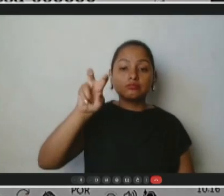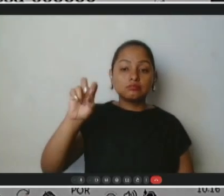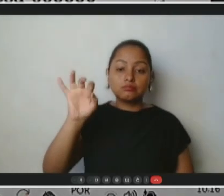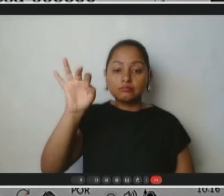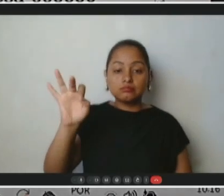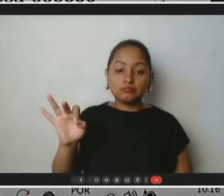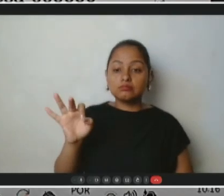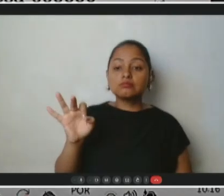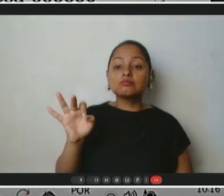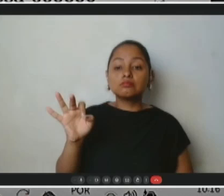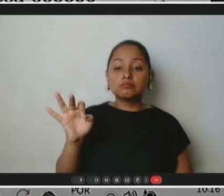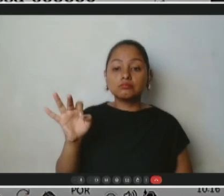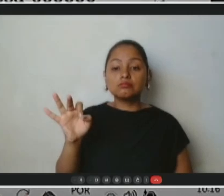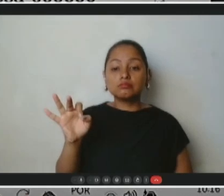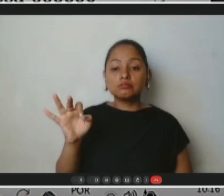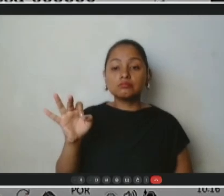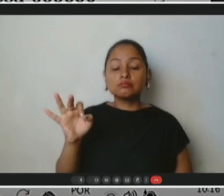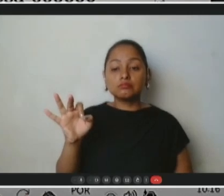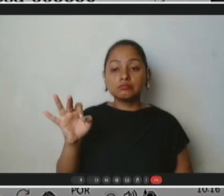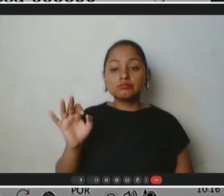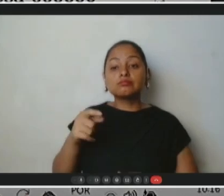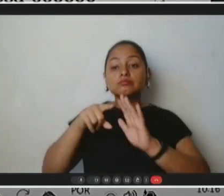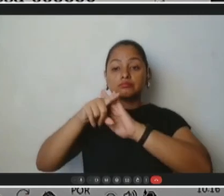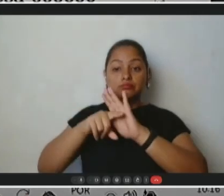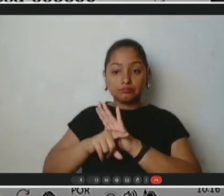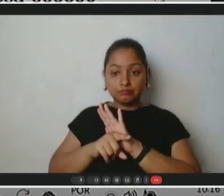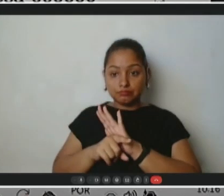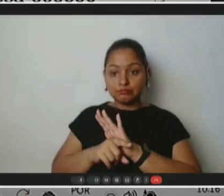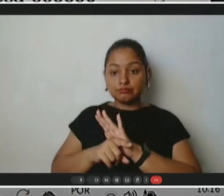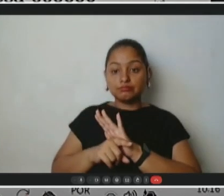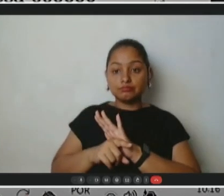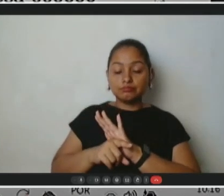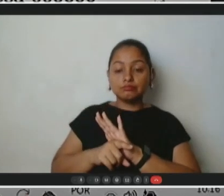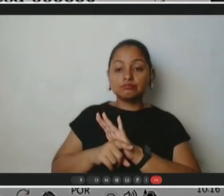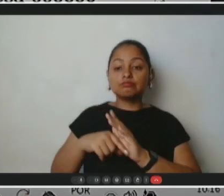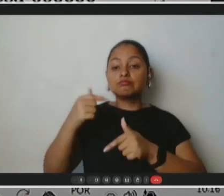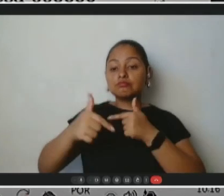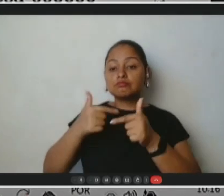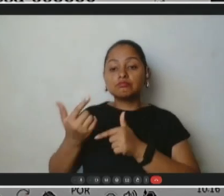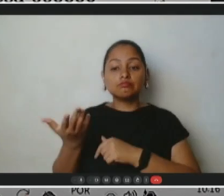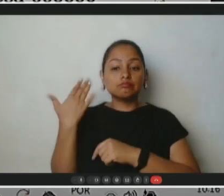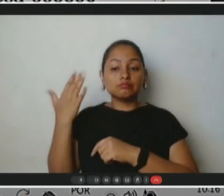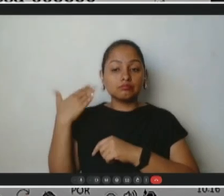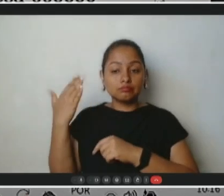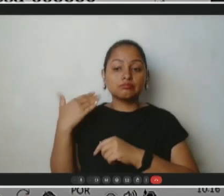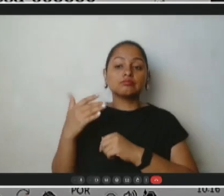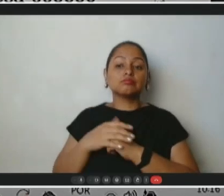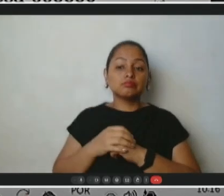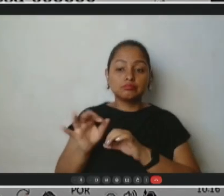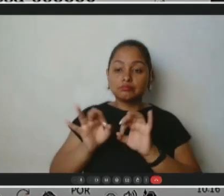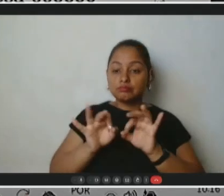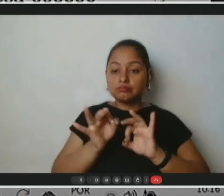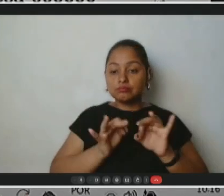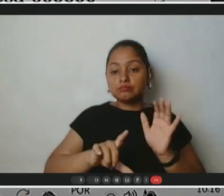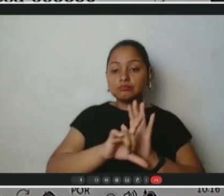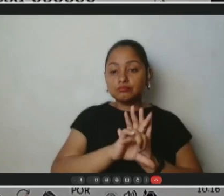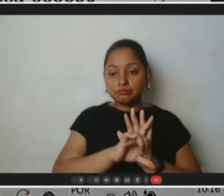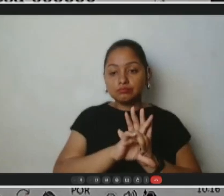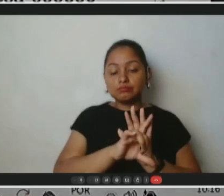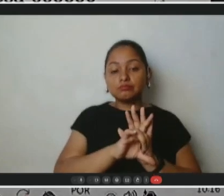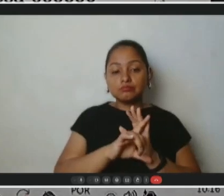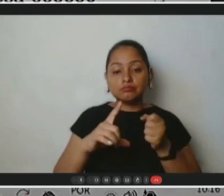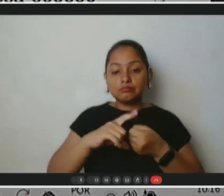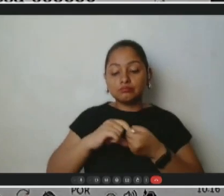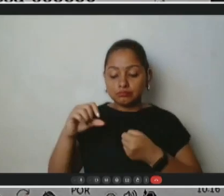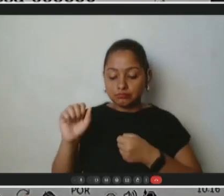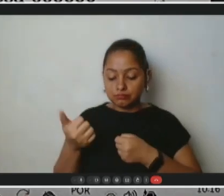líquida apurada no exercício anterior ao da elaboração desta lei. Artigo 11. Serão alocados